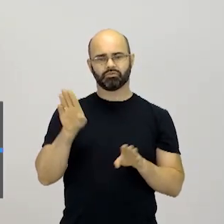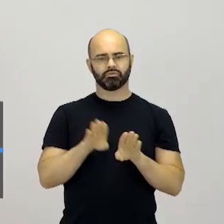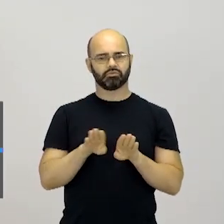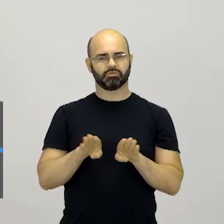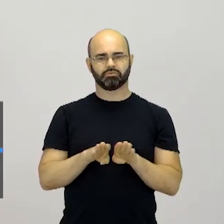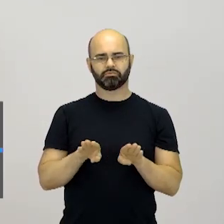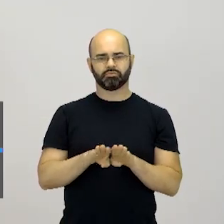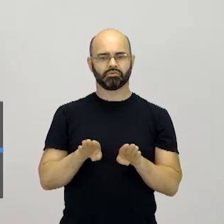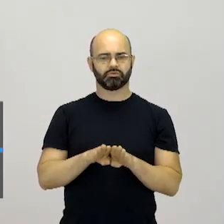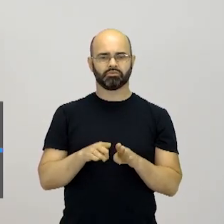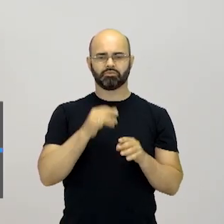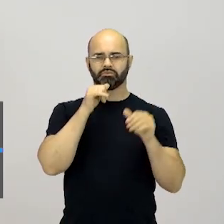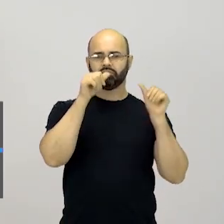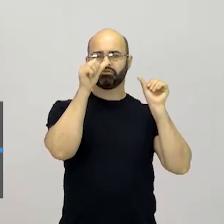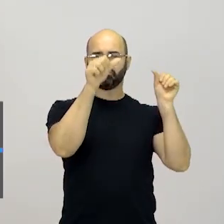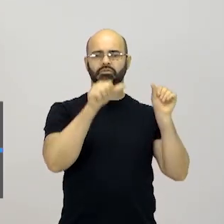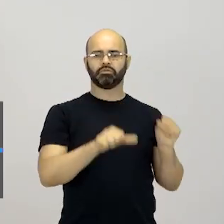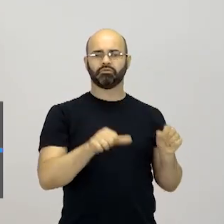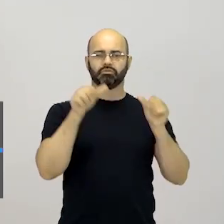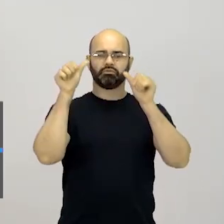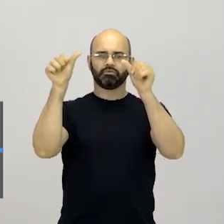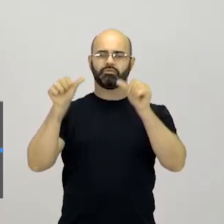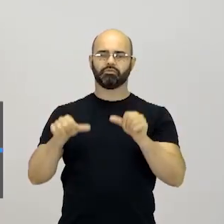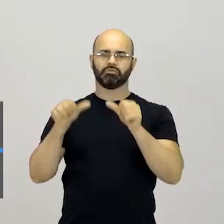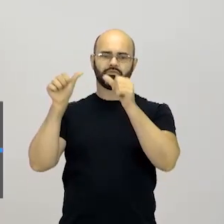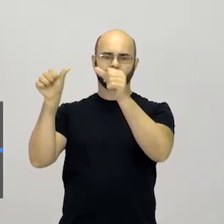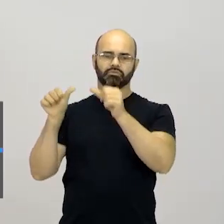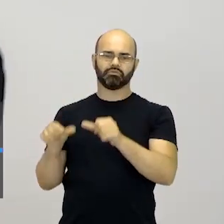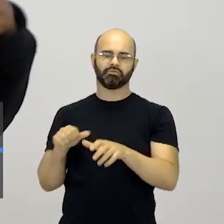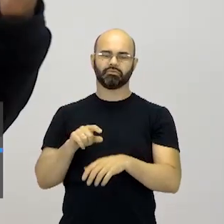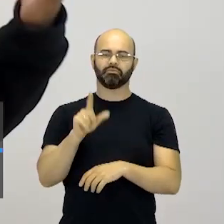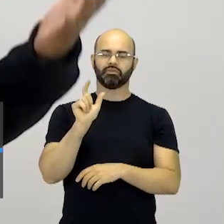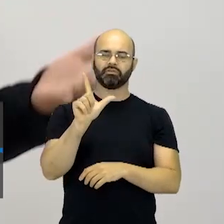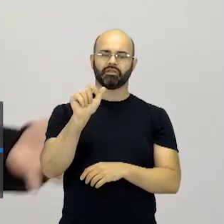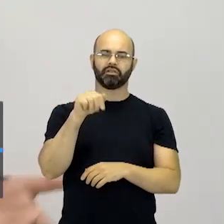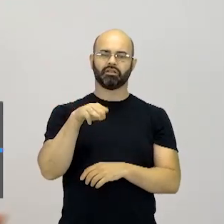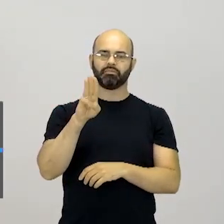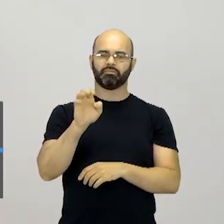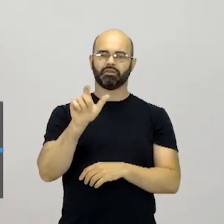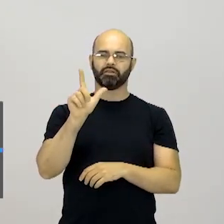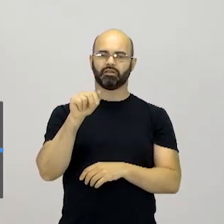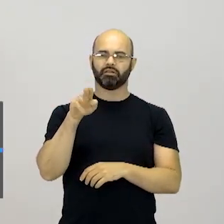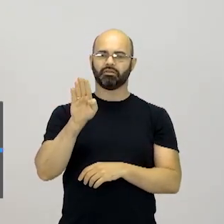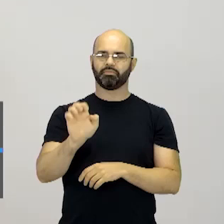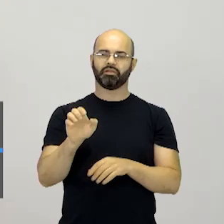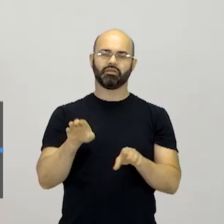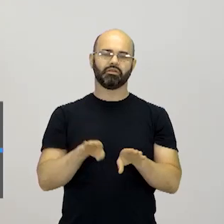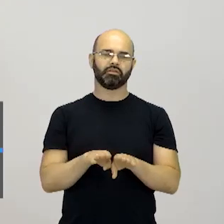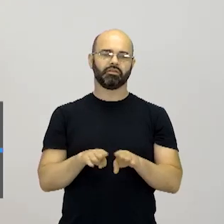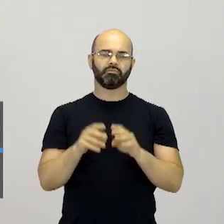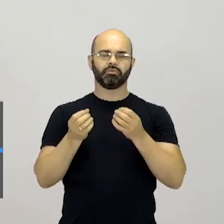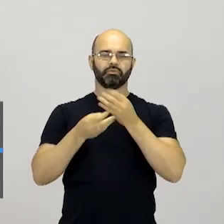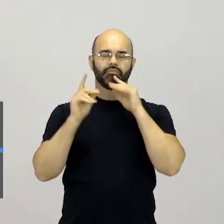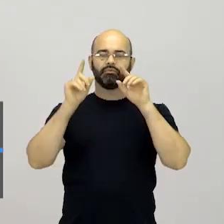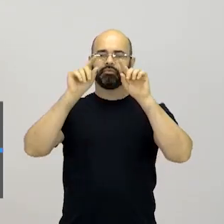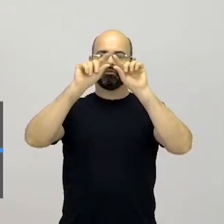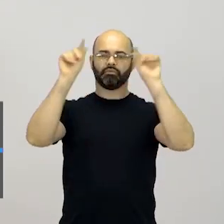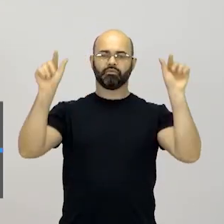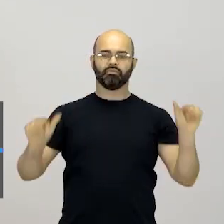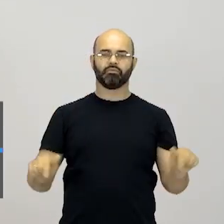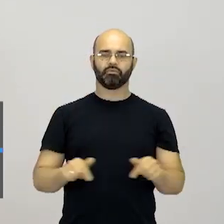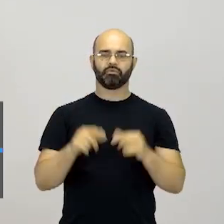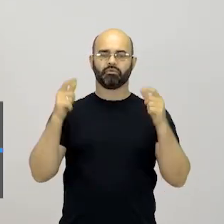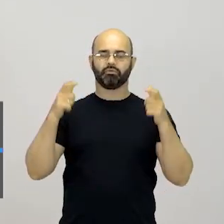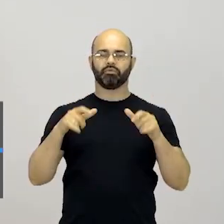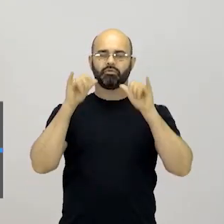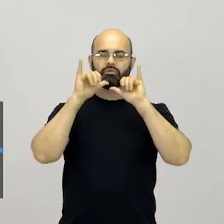fazer os cartazes, lambi-lambi, sei lá, pense em alguma coisa que vai ser um quadro de informações, algum lugar